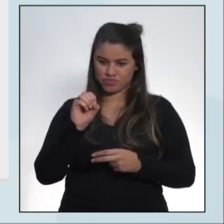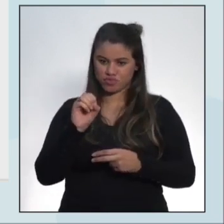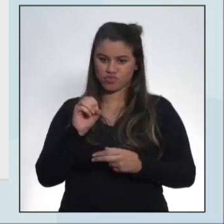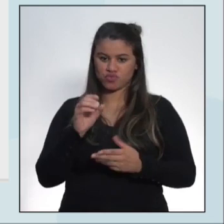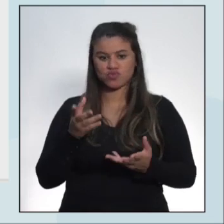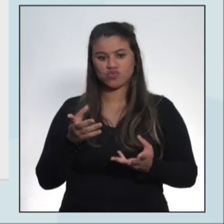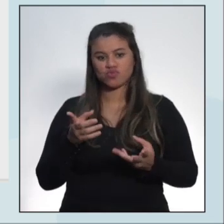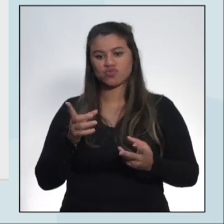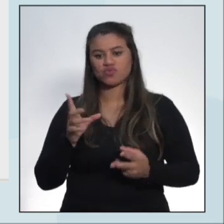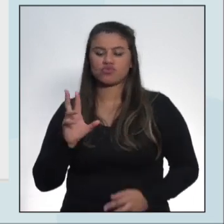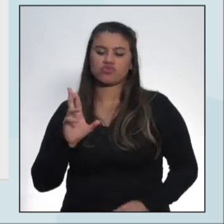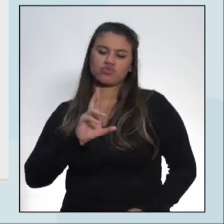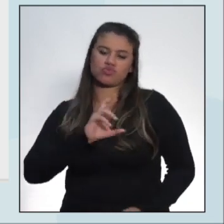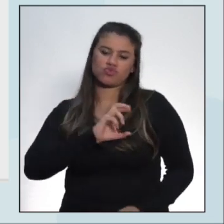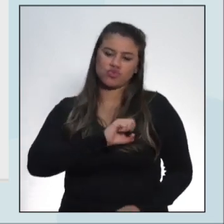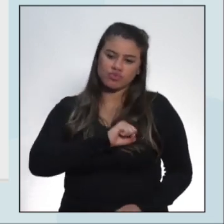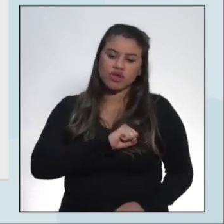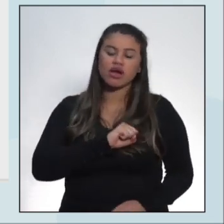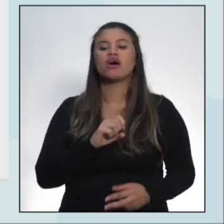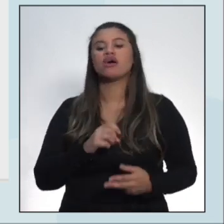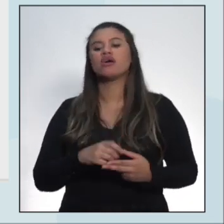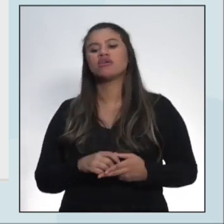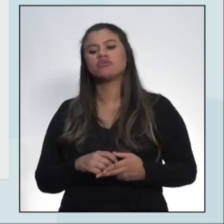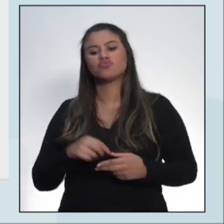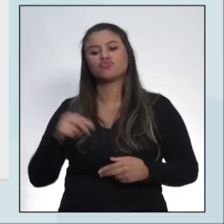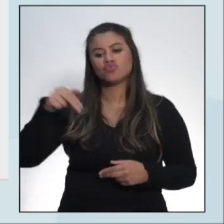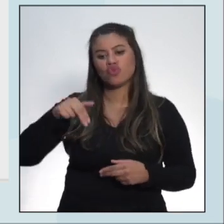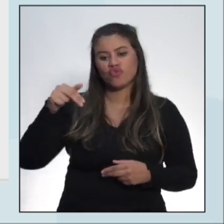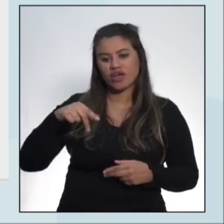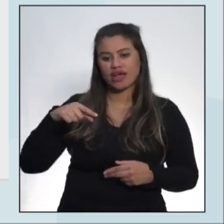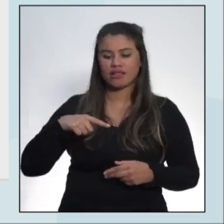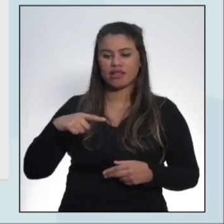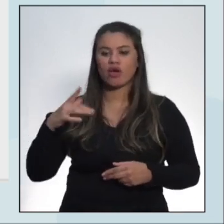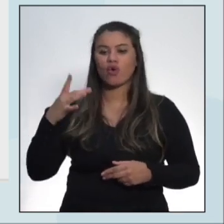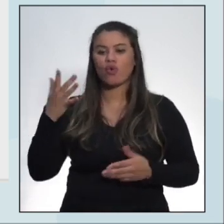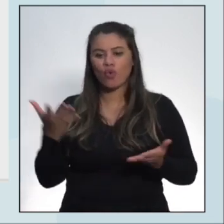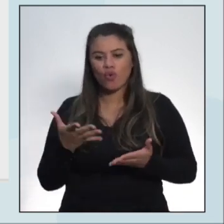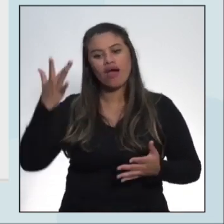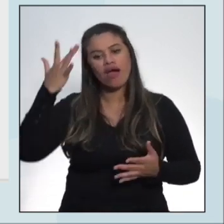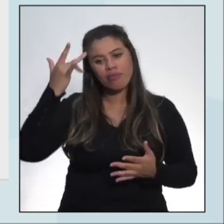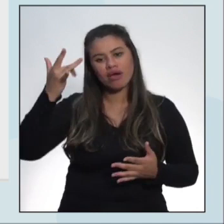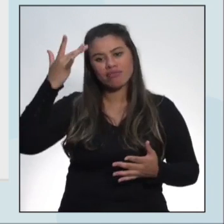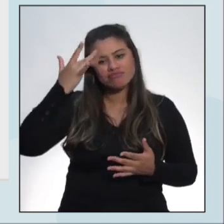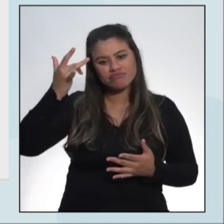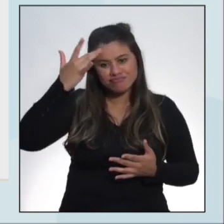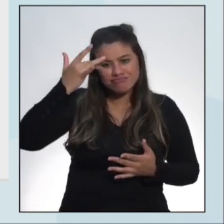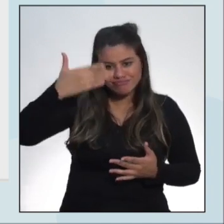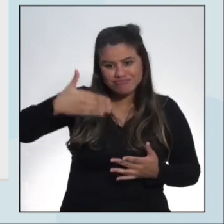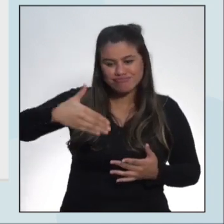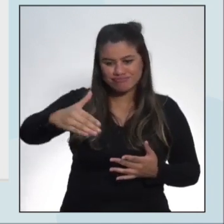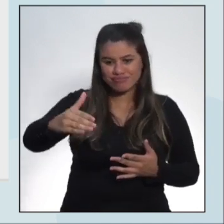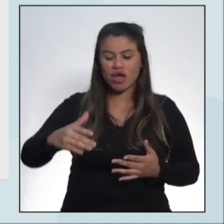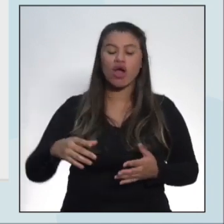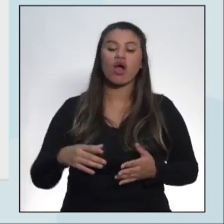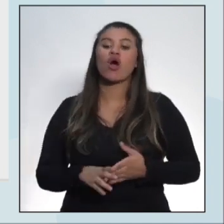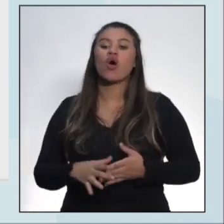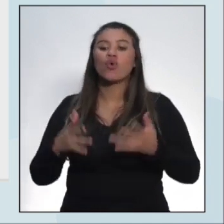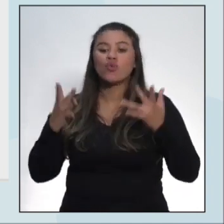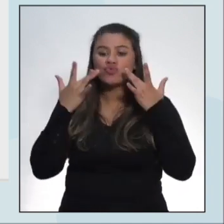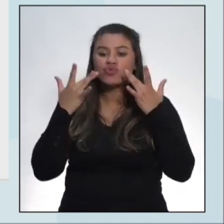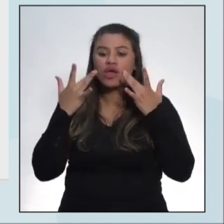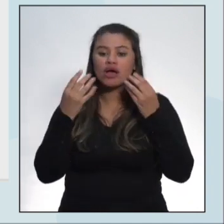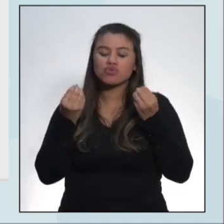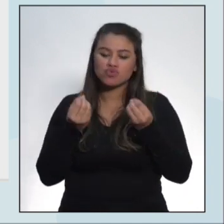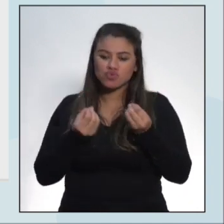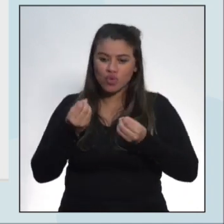Um romance, uma novela, é dividido em capítulos, né? Um texto teatral é dividido em atos, né?